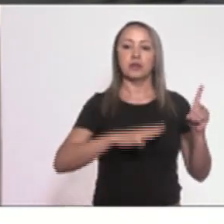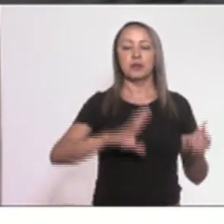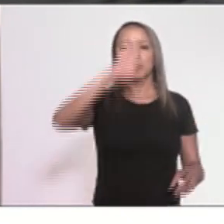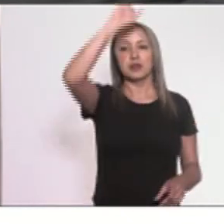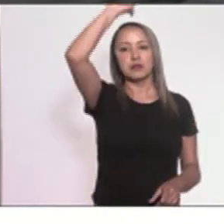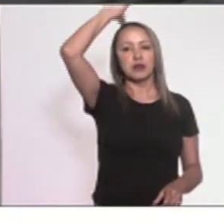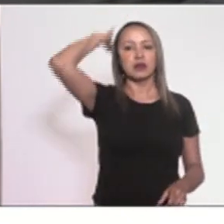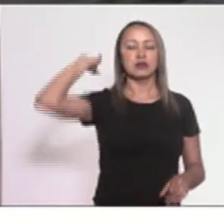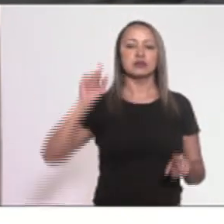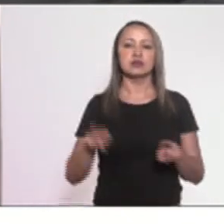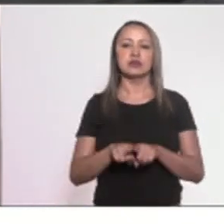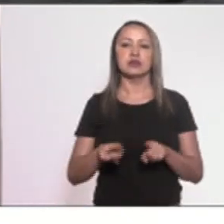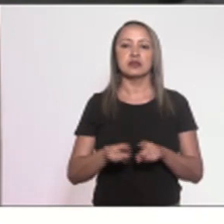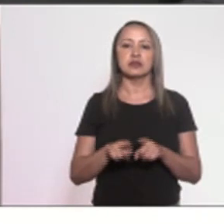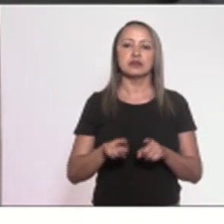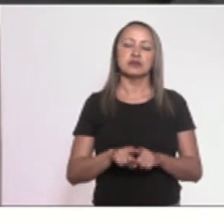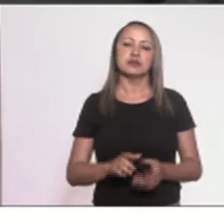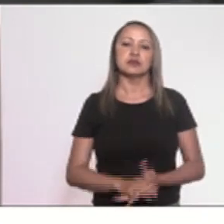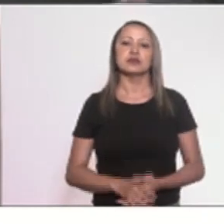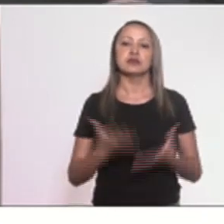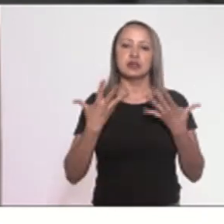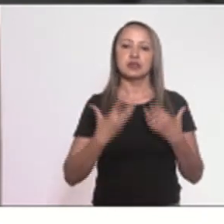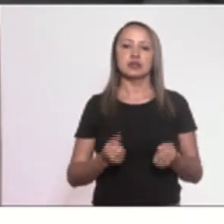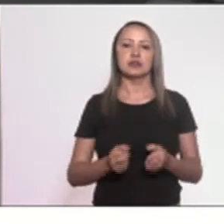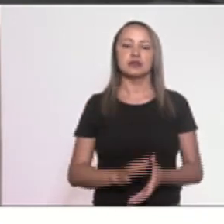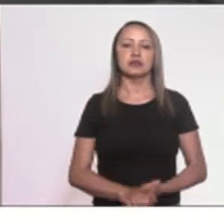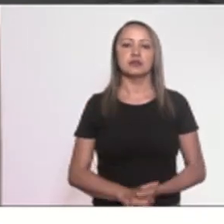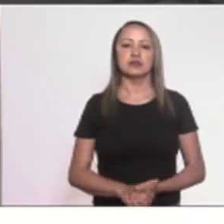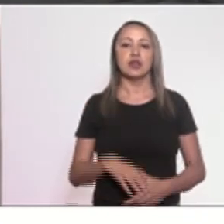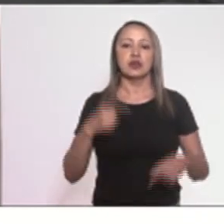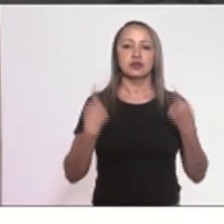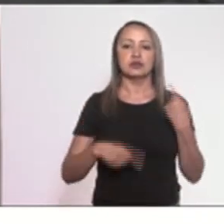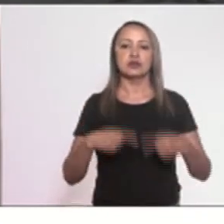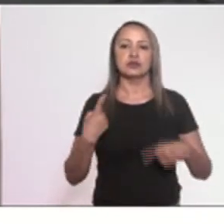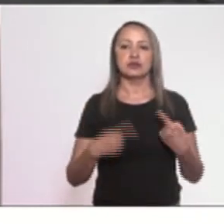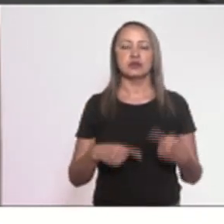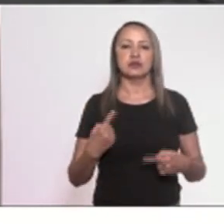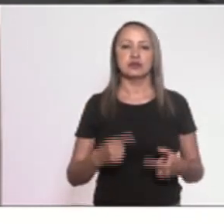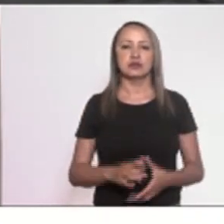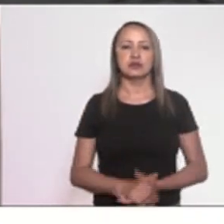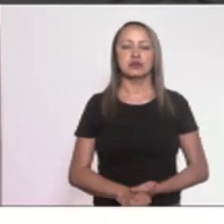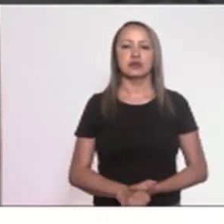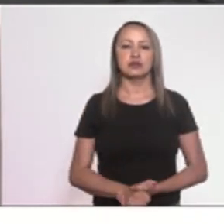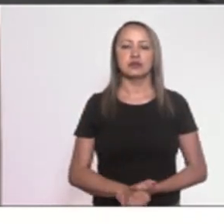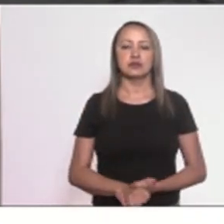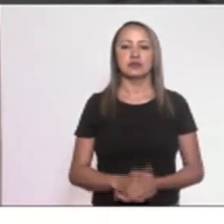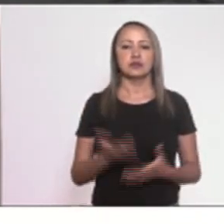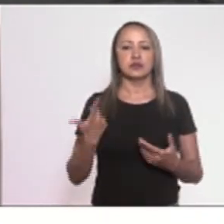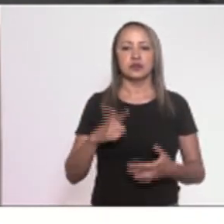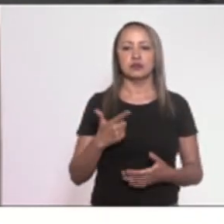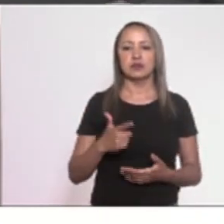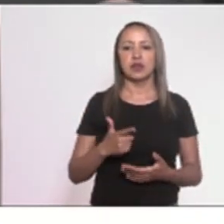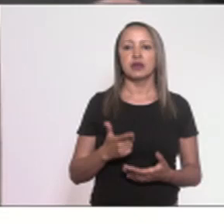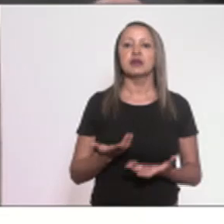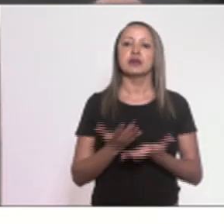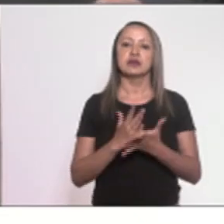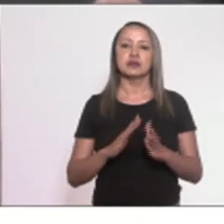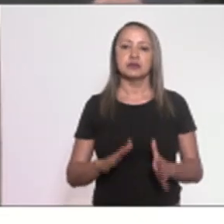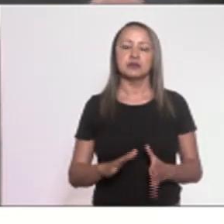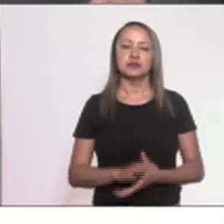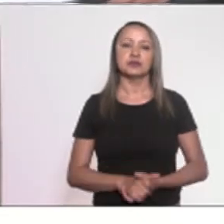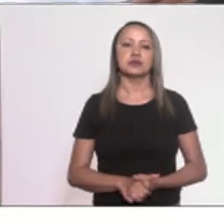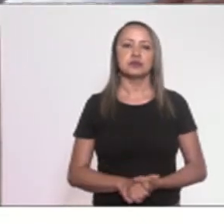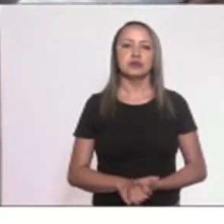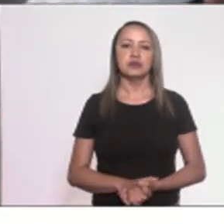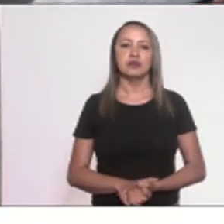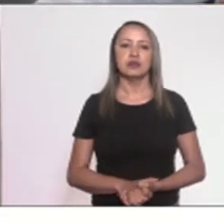da mesa diretora favorável. Relator, deputado Márcio Canella. Em discussão, não havendo que queira discutir, encerrada a discussão. Em votação, os senhores que aprovam, permaneçam